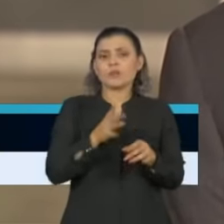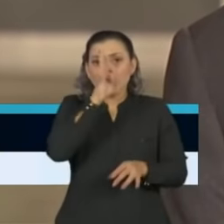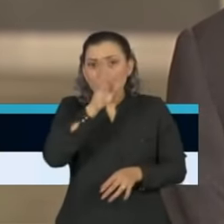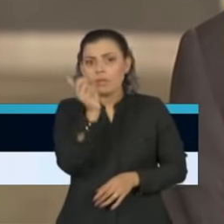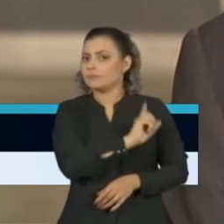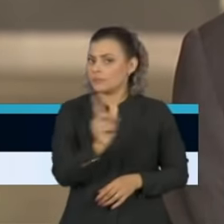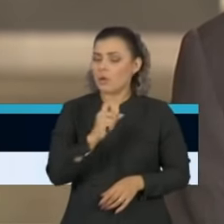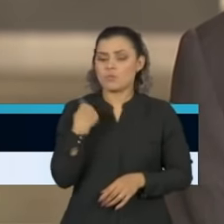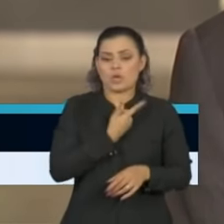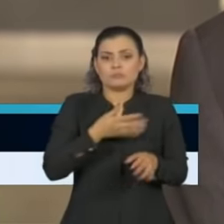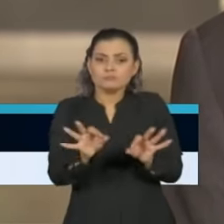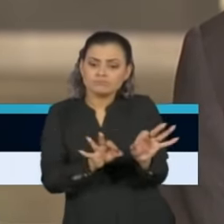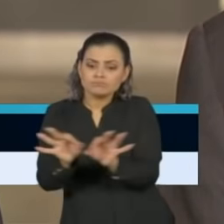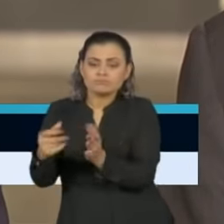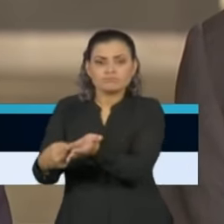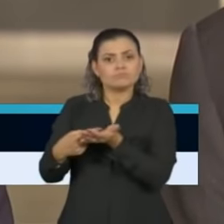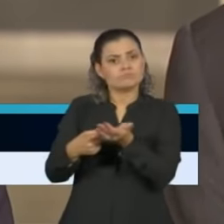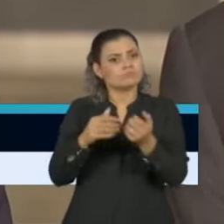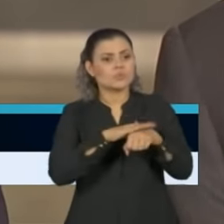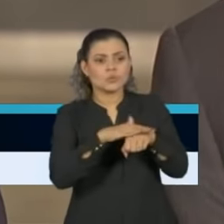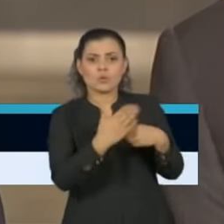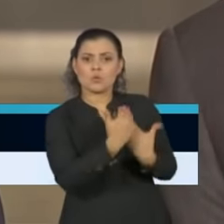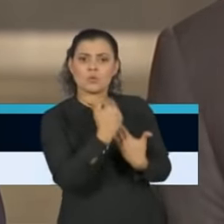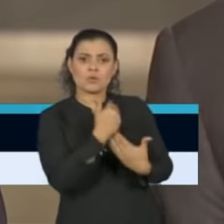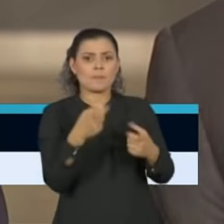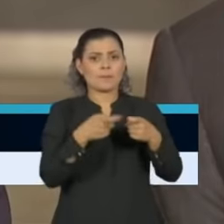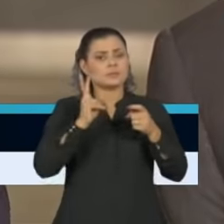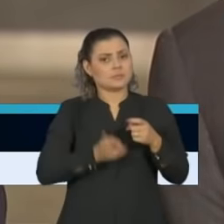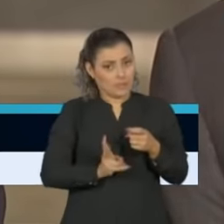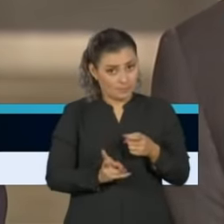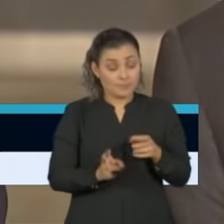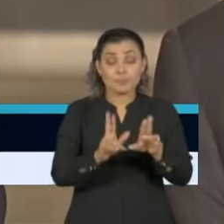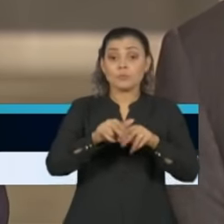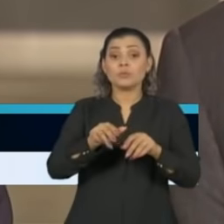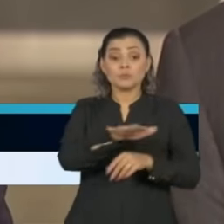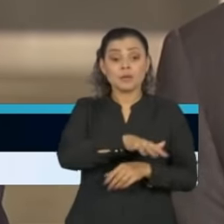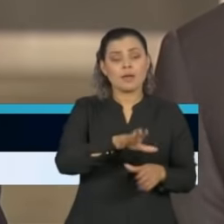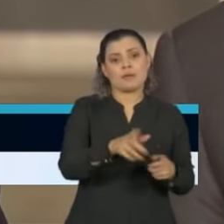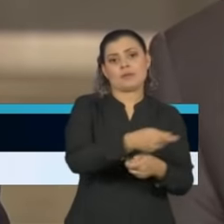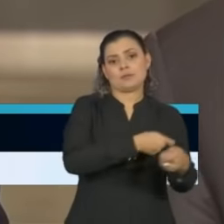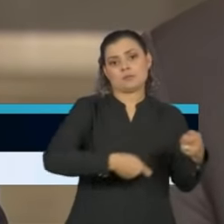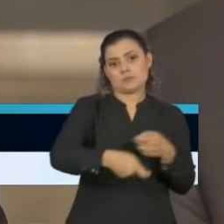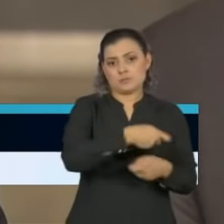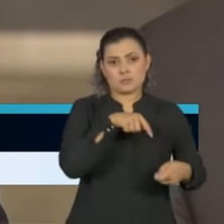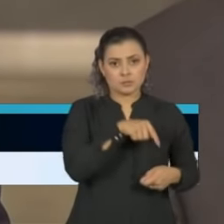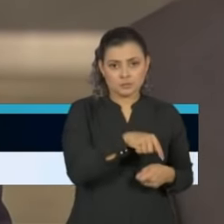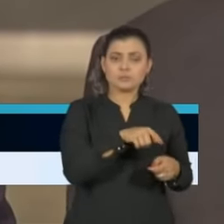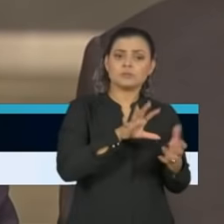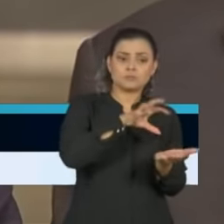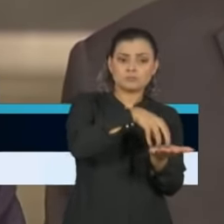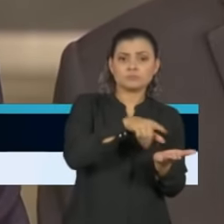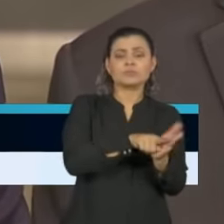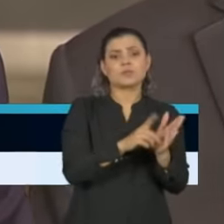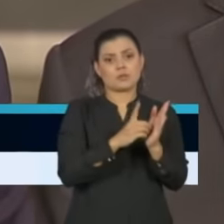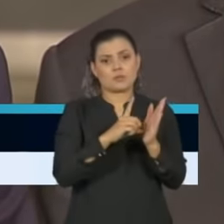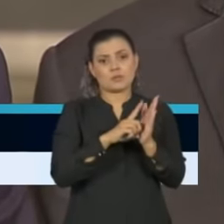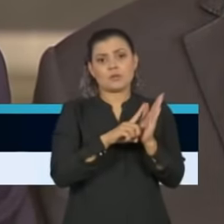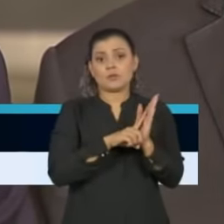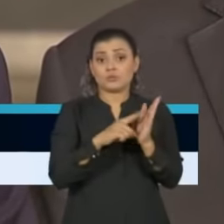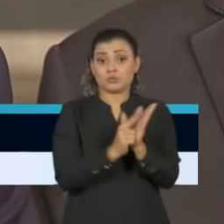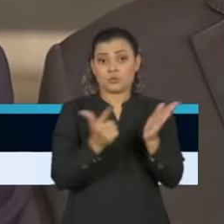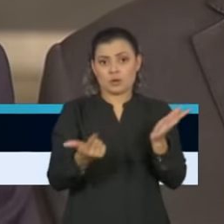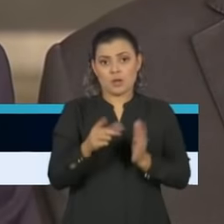decisões precipitadas. Nas medidas administrativas que serão colocadas no Diário Oficial, publicadas no